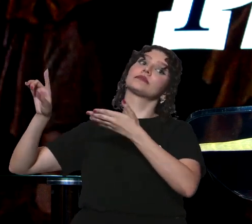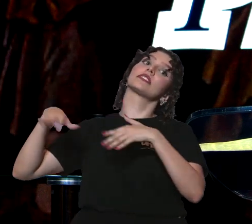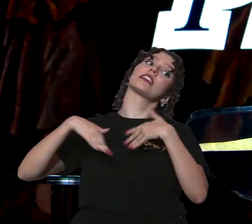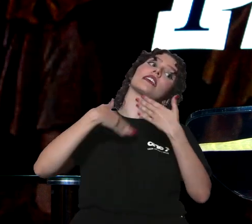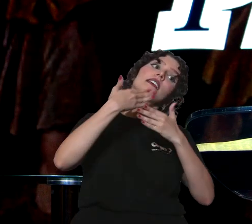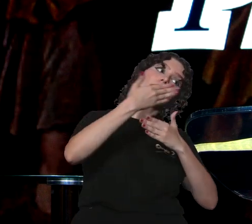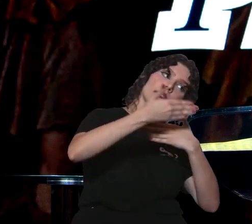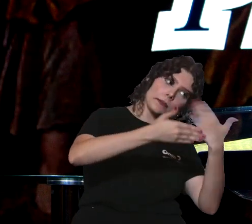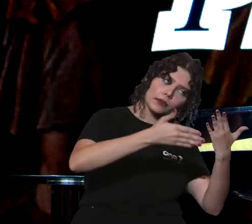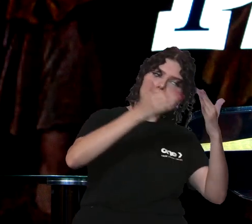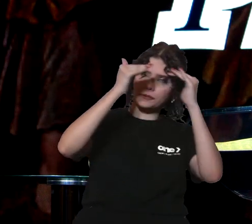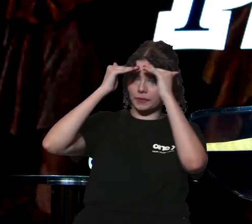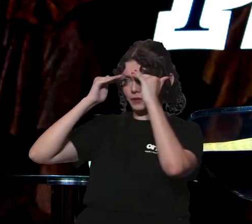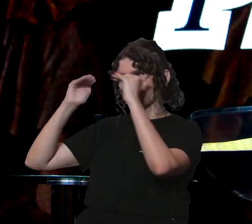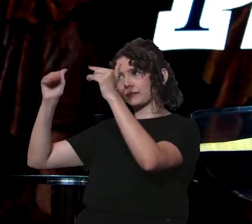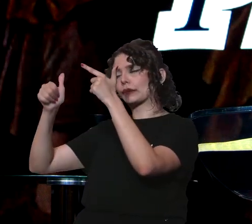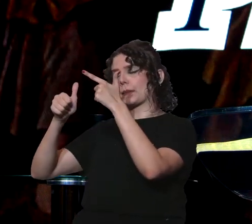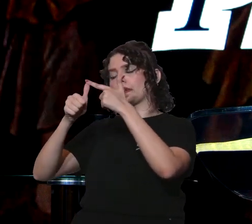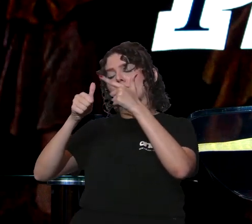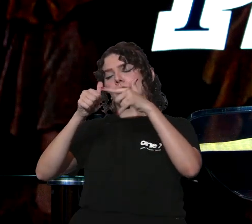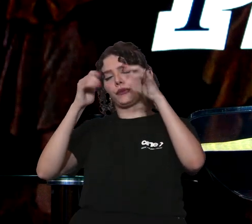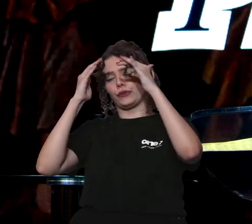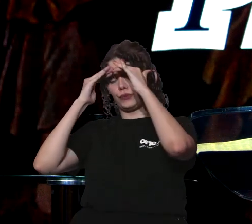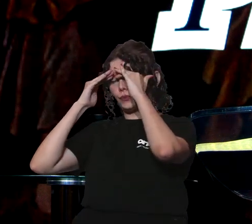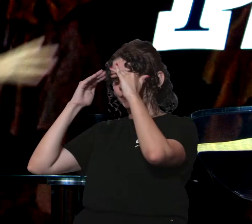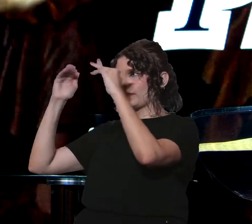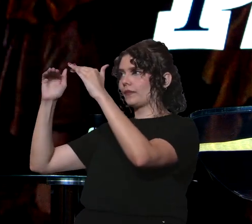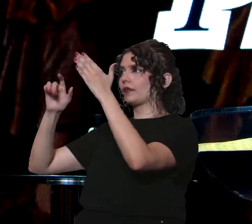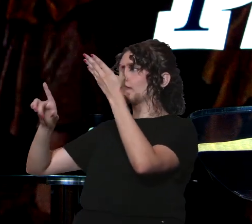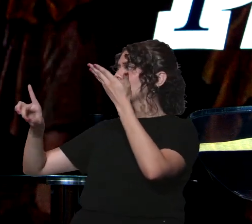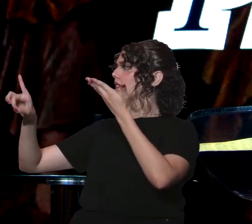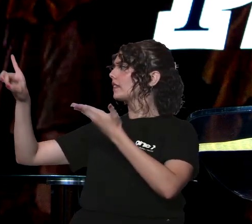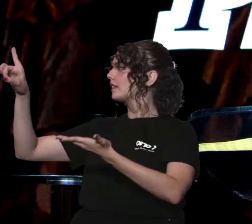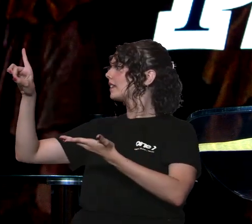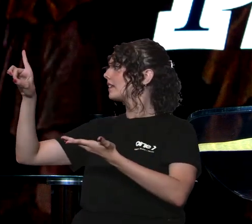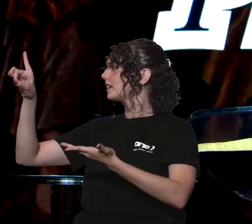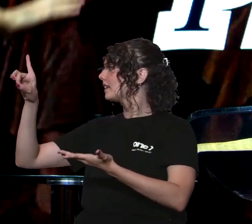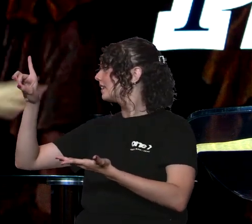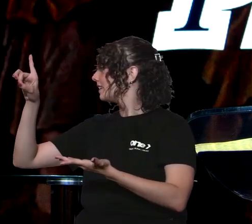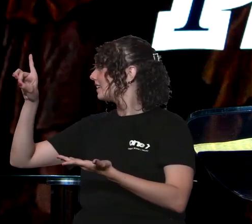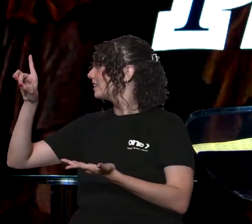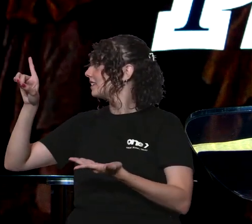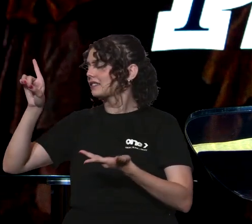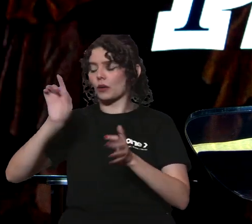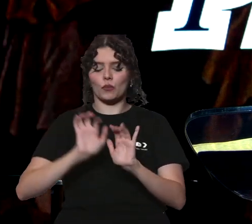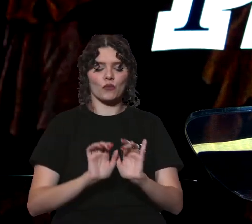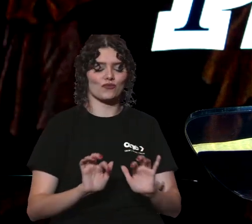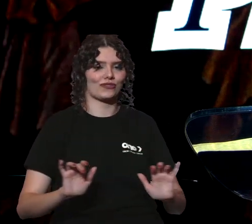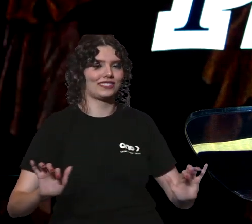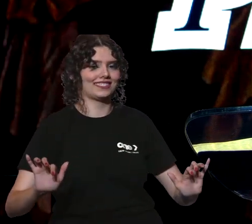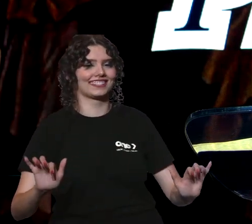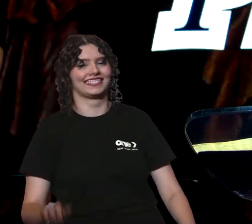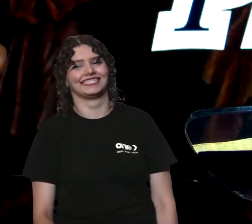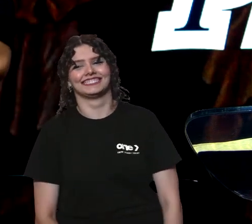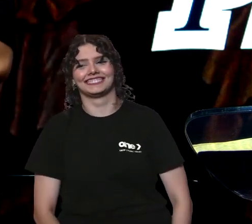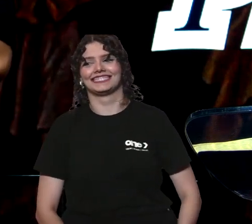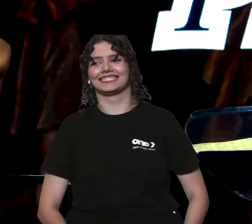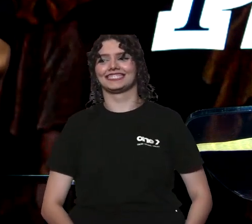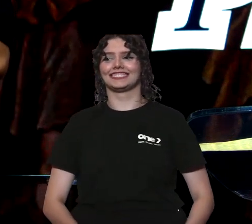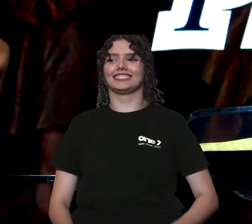da obediência. Primeiro nós temos que obedecer a Deus. Ó, até chegou o arpista aí, ó. Coisa linda.